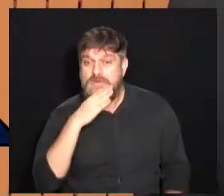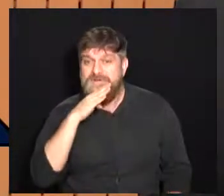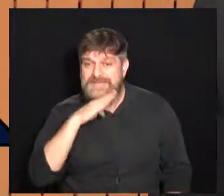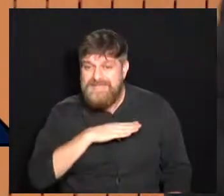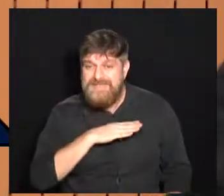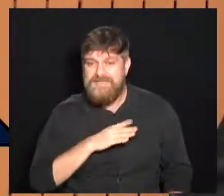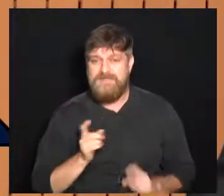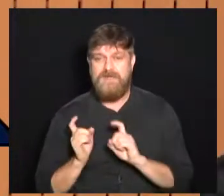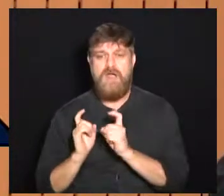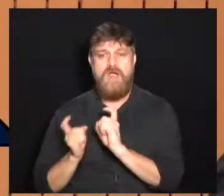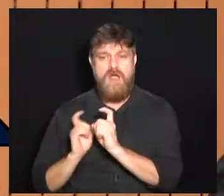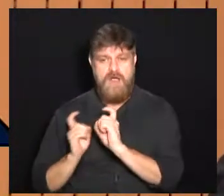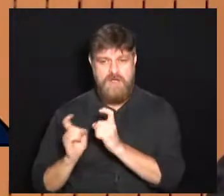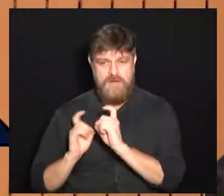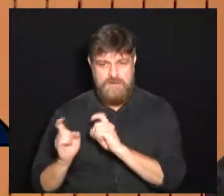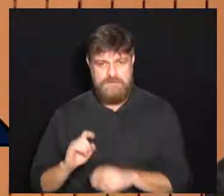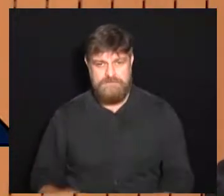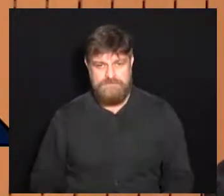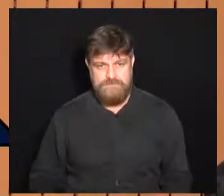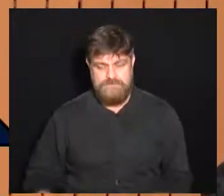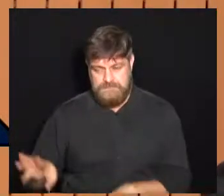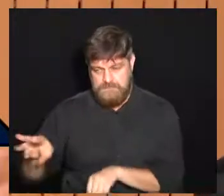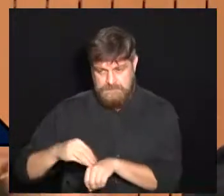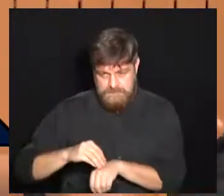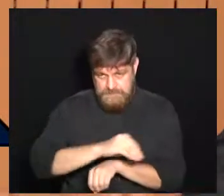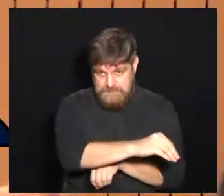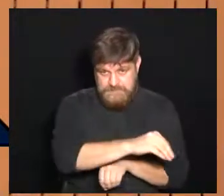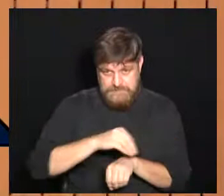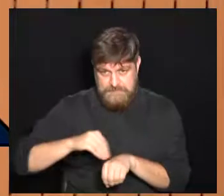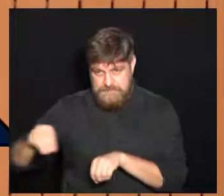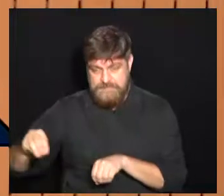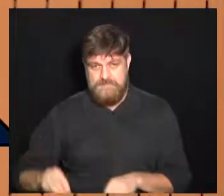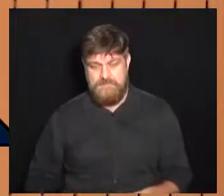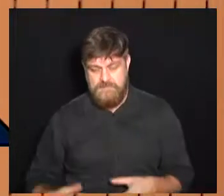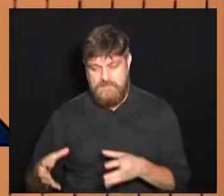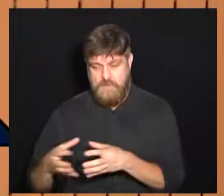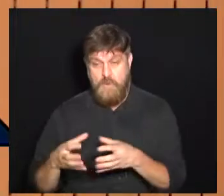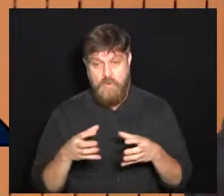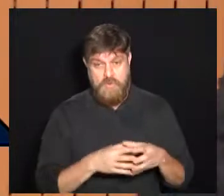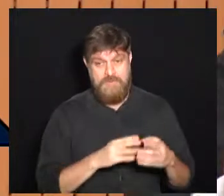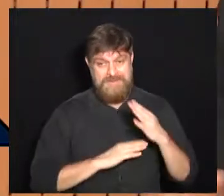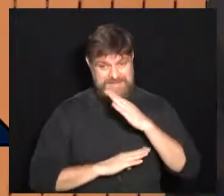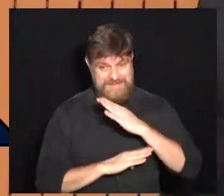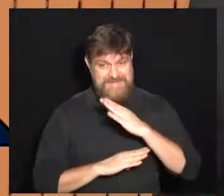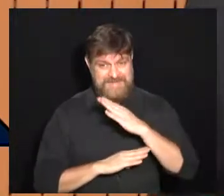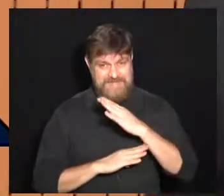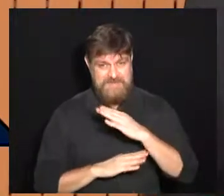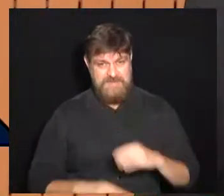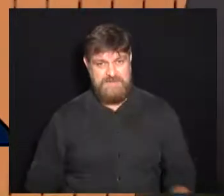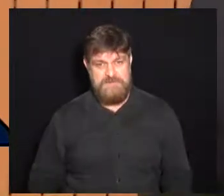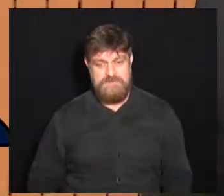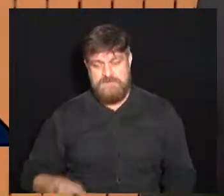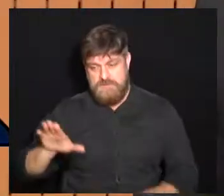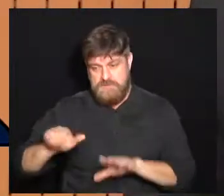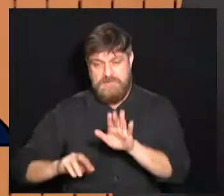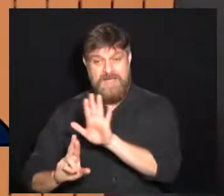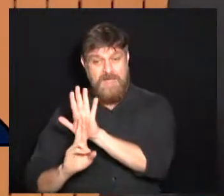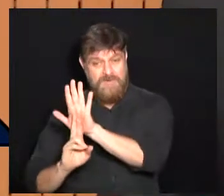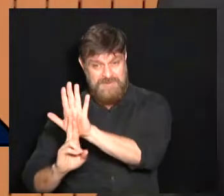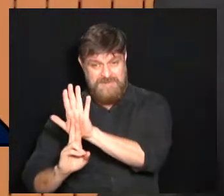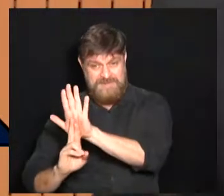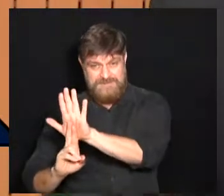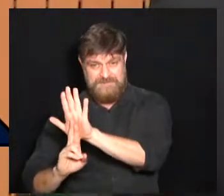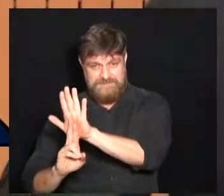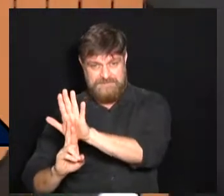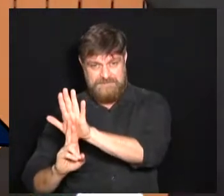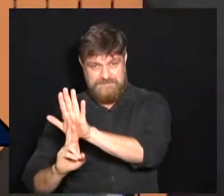uma reunião intermediada aqui pelas comissões, certo? Com os